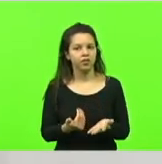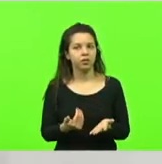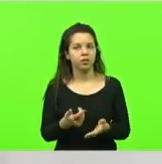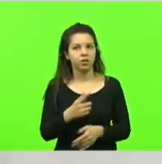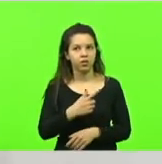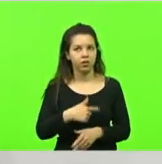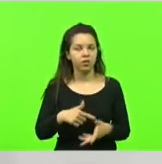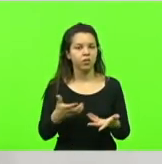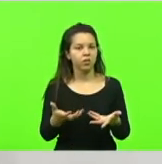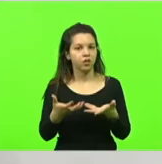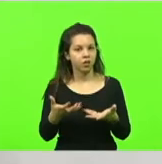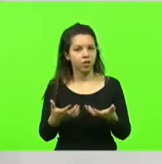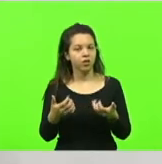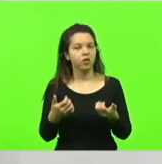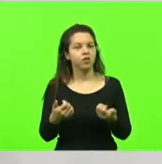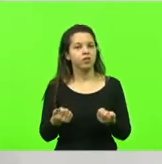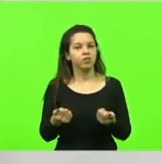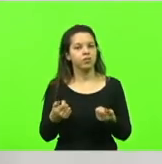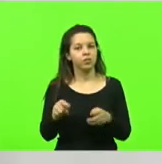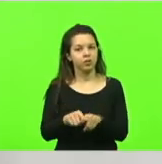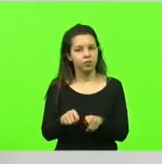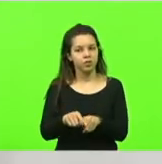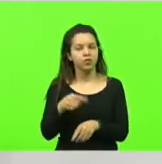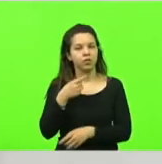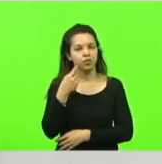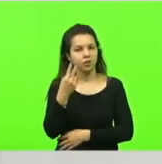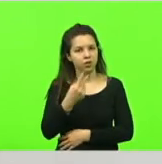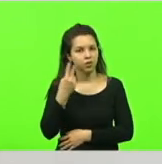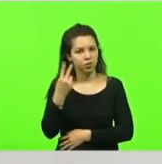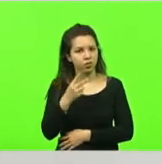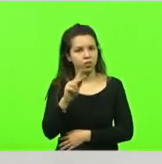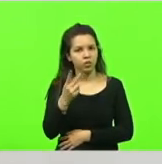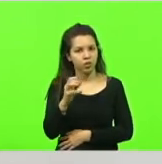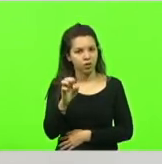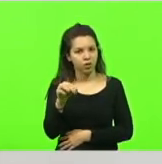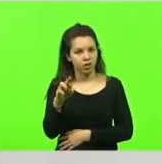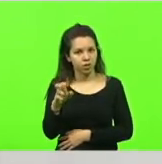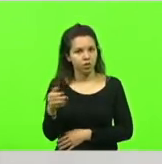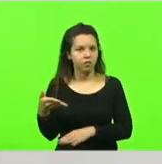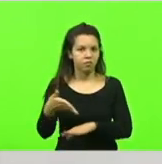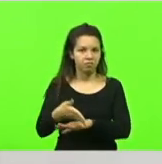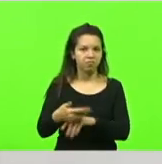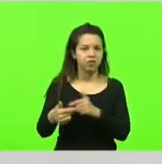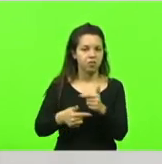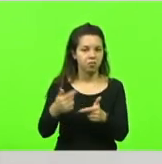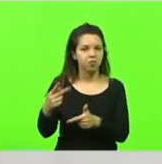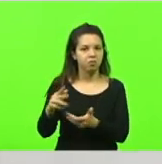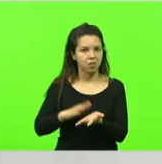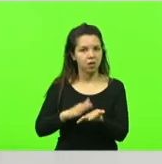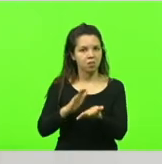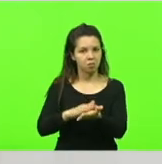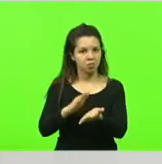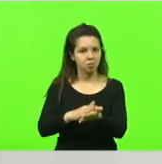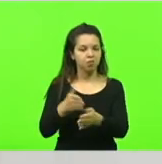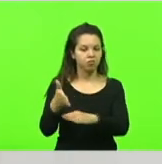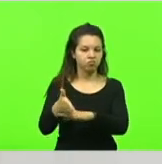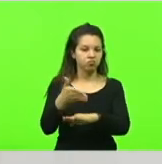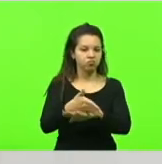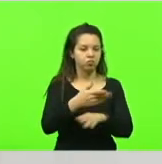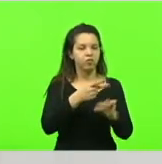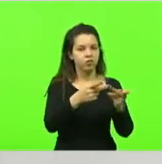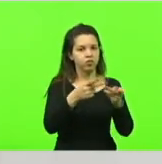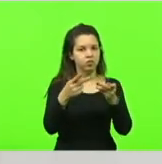menção também aqui ao vereador Henrique, aqui, né? Tá fazendo o trabalho dele, parabéns, tá? Visitando gabinetes, visitando